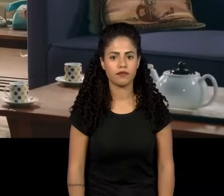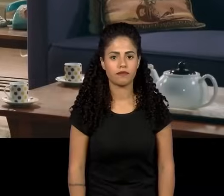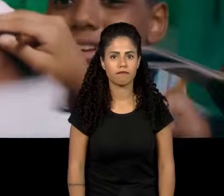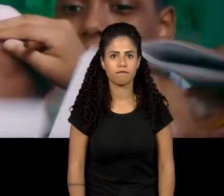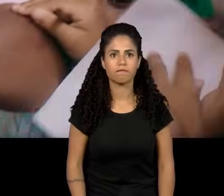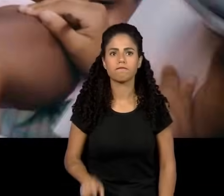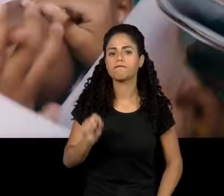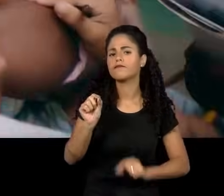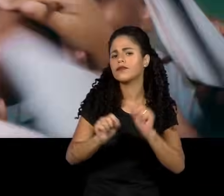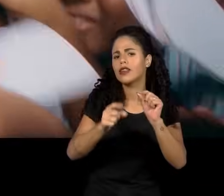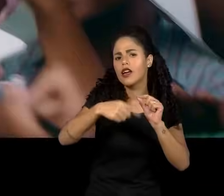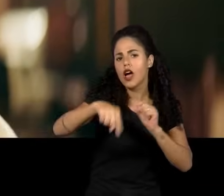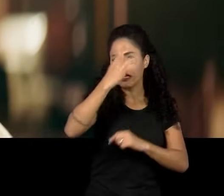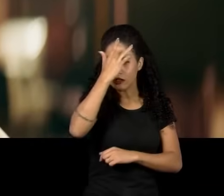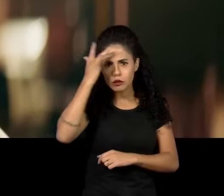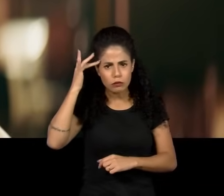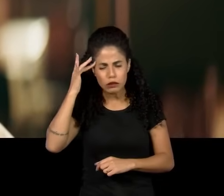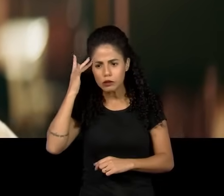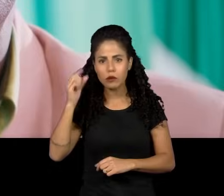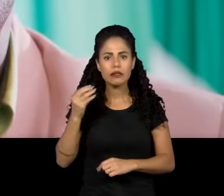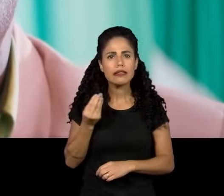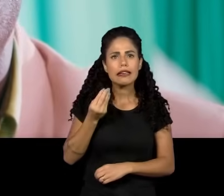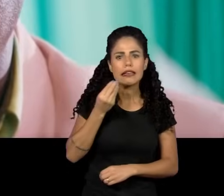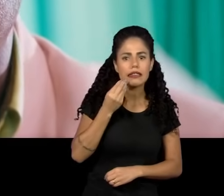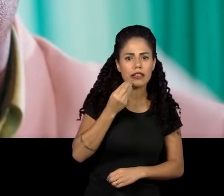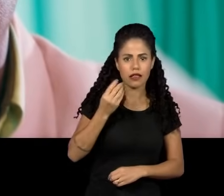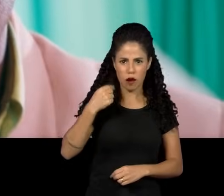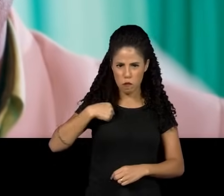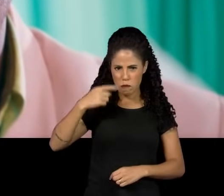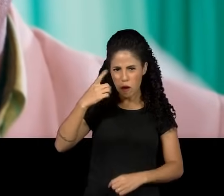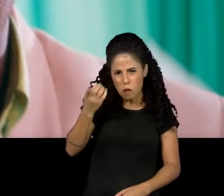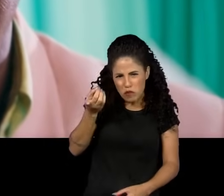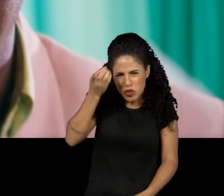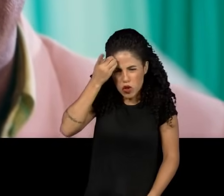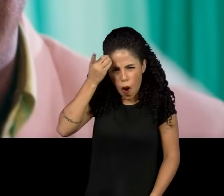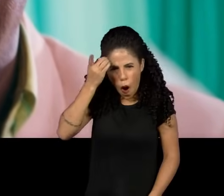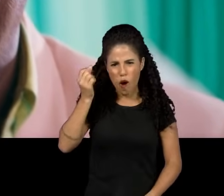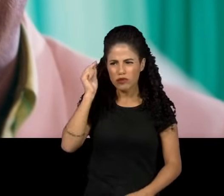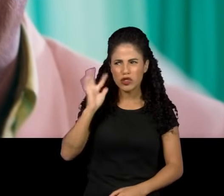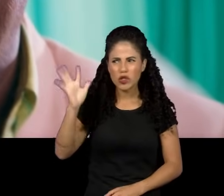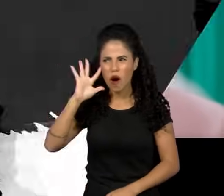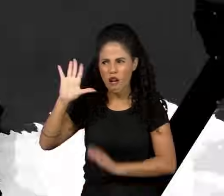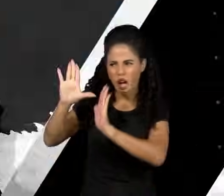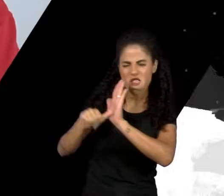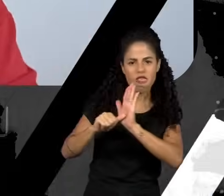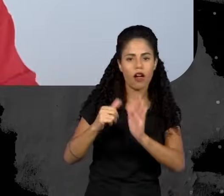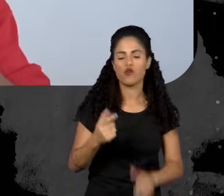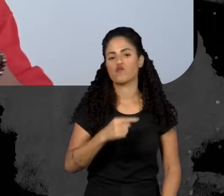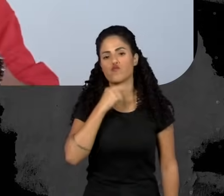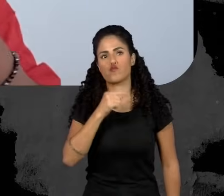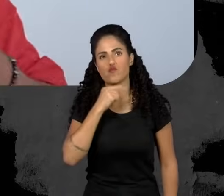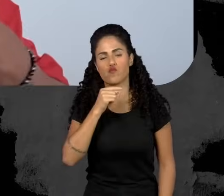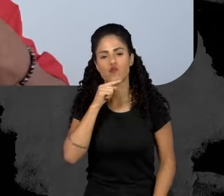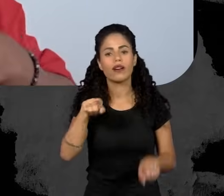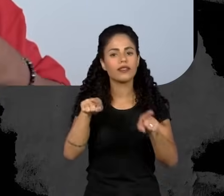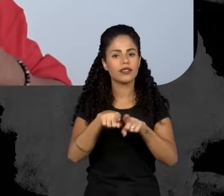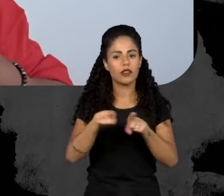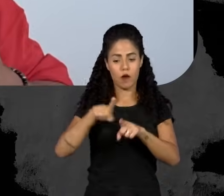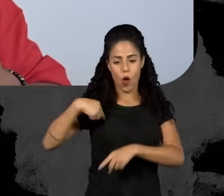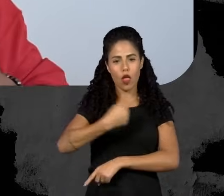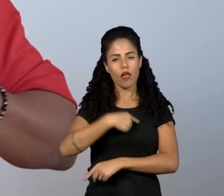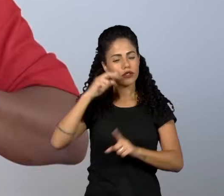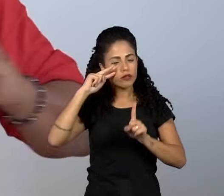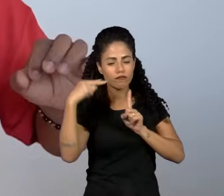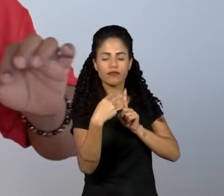Ninguém pode roubar os seus sonhos. Já que a gente está falando de mudar as estruturas, eu acho que tem que partir também do nosso ponto